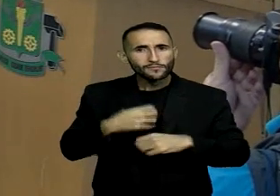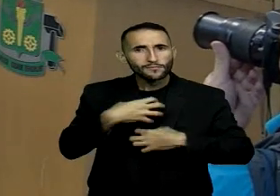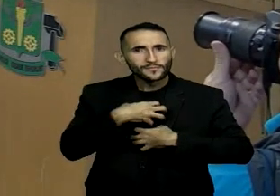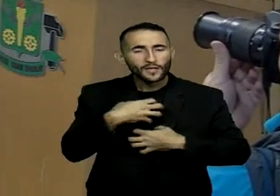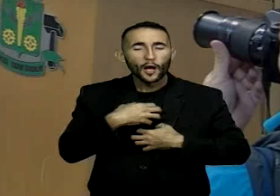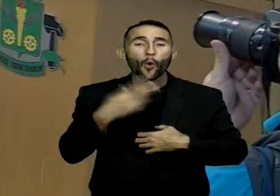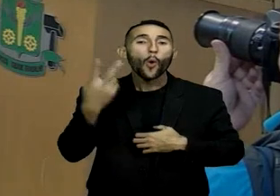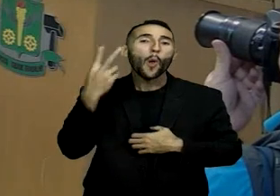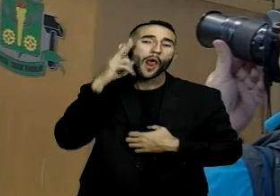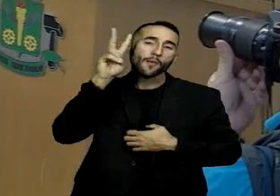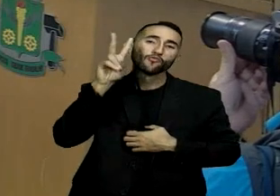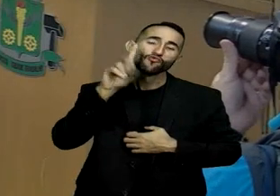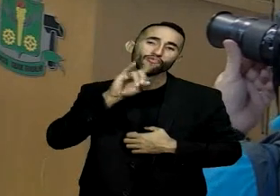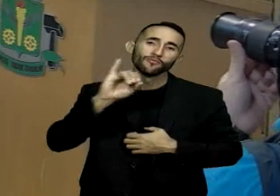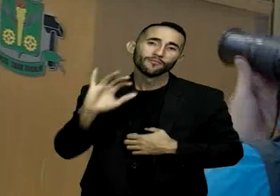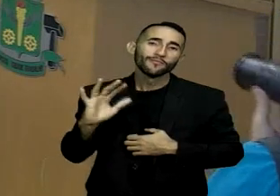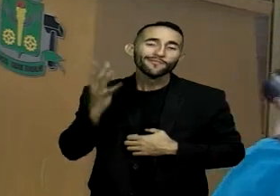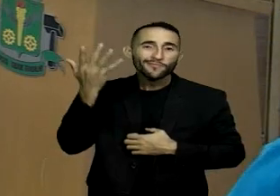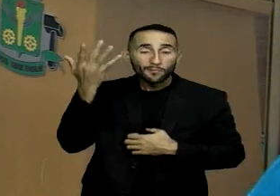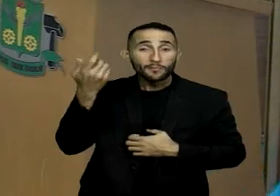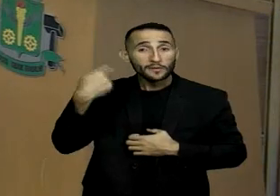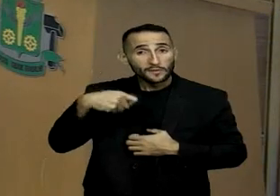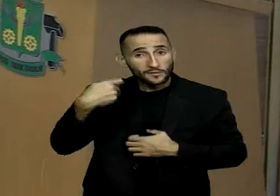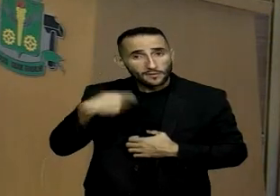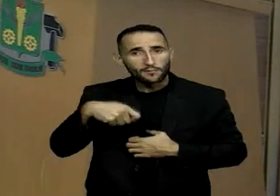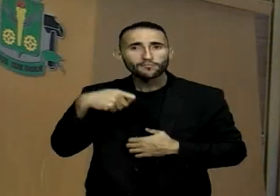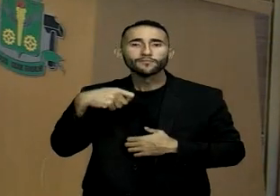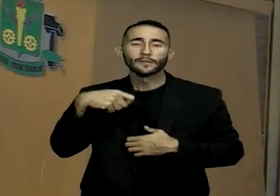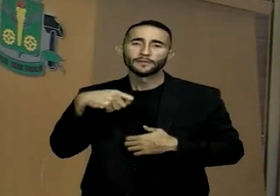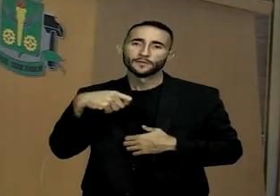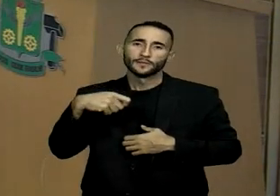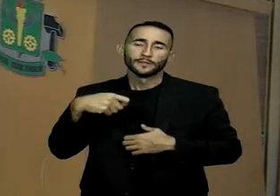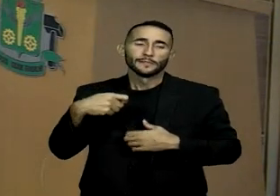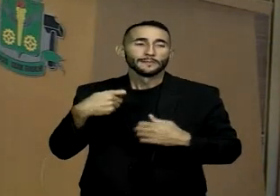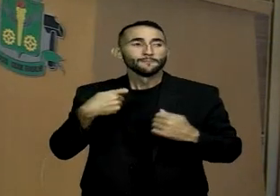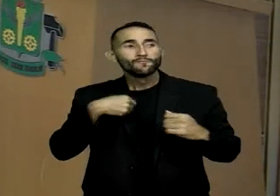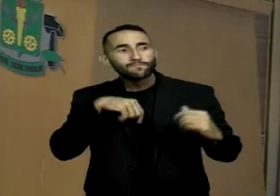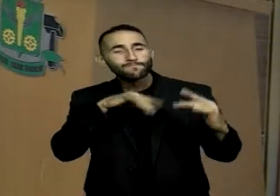eu procurei, Arthur, o Elivelto, num momento muito difícil.